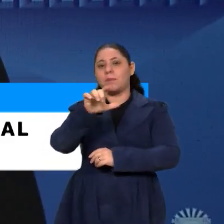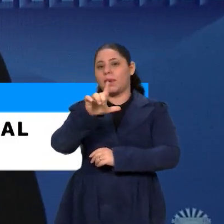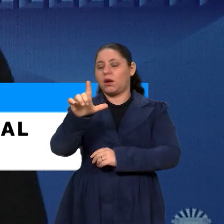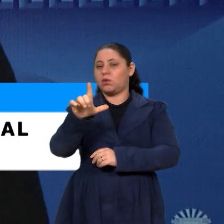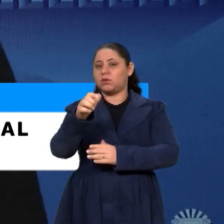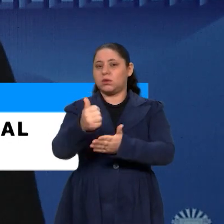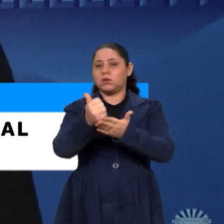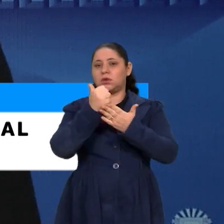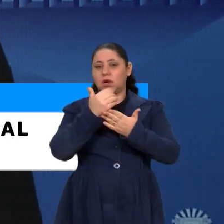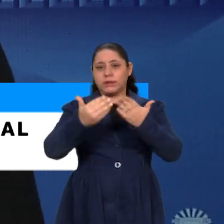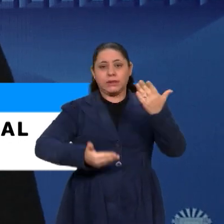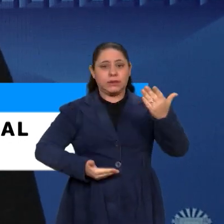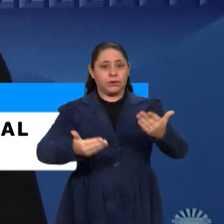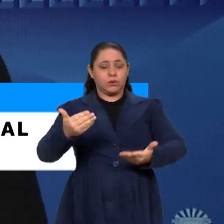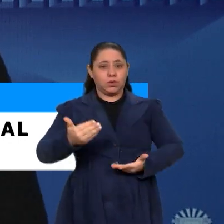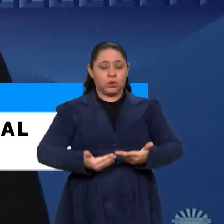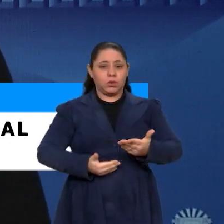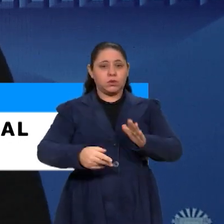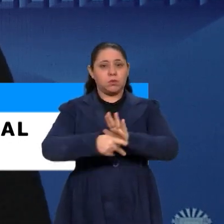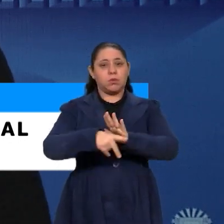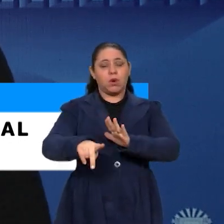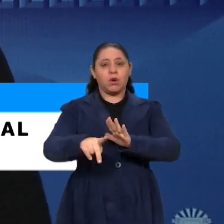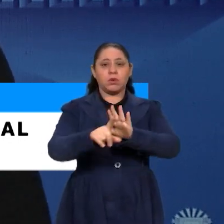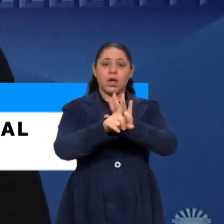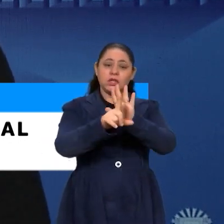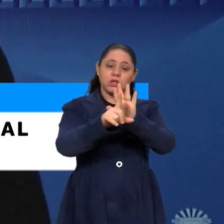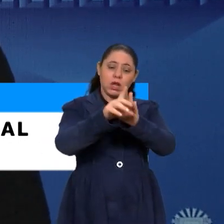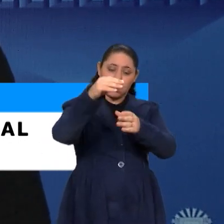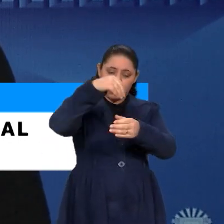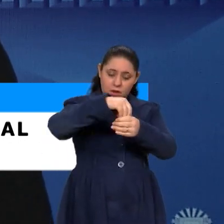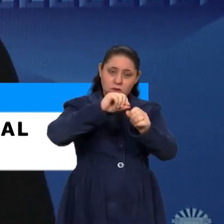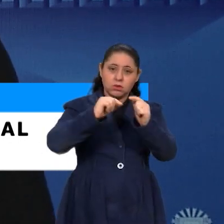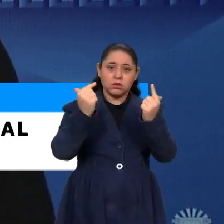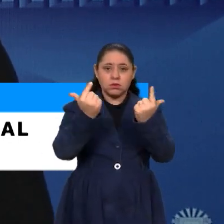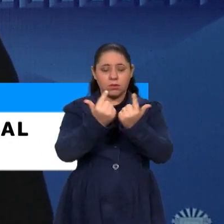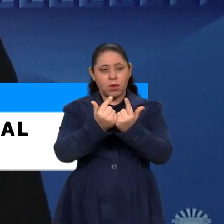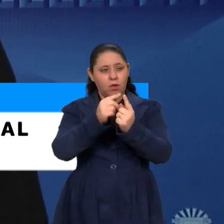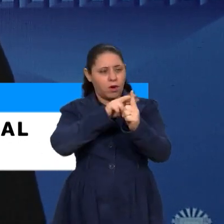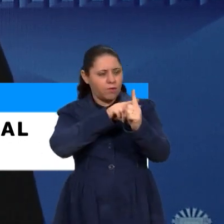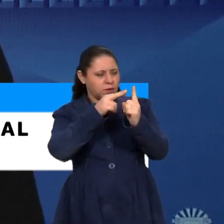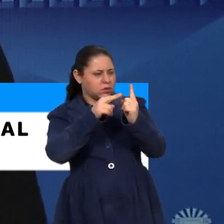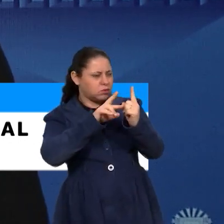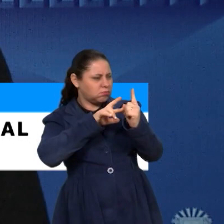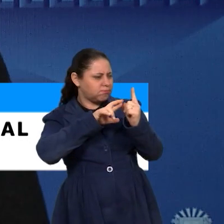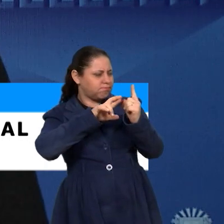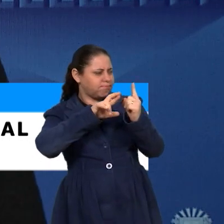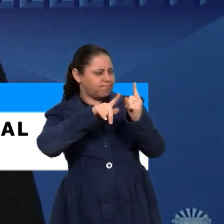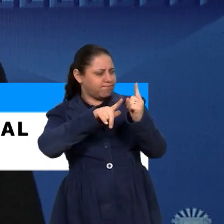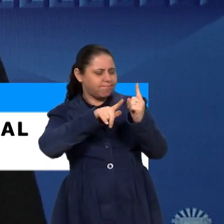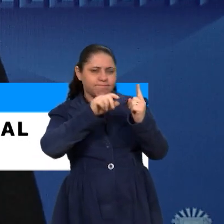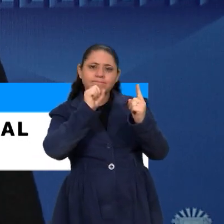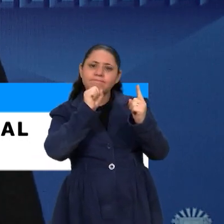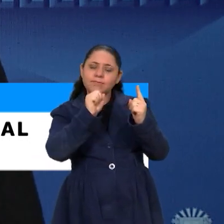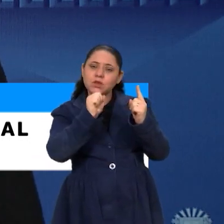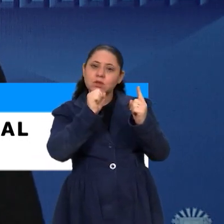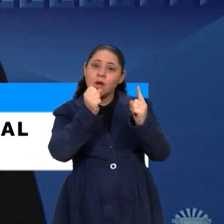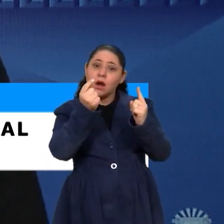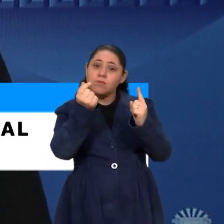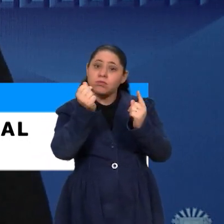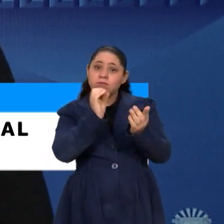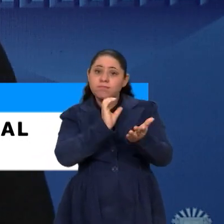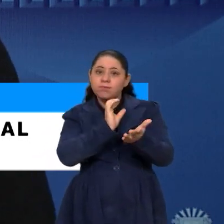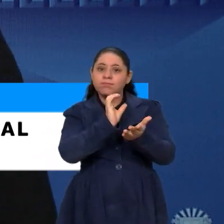MEL, traz aos nossos servidores, dos legislativos, né, uma visão diferenciada para que